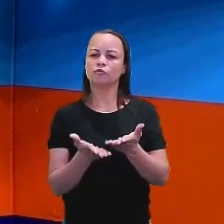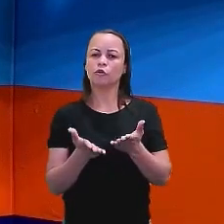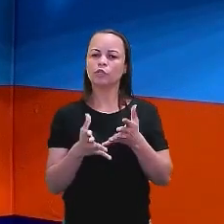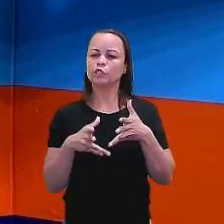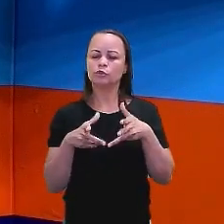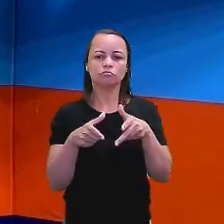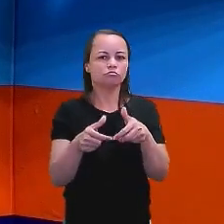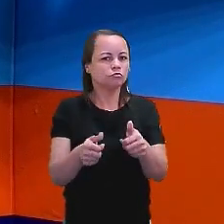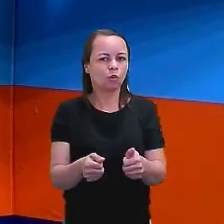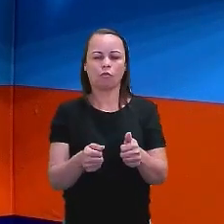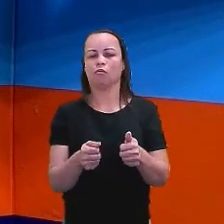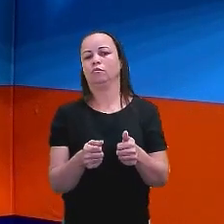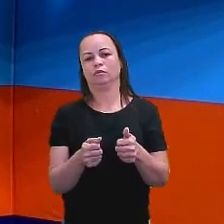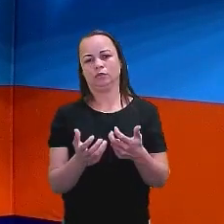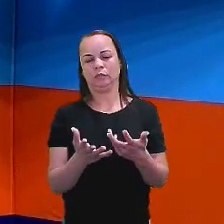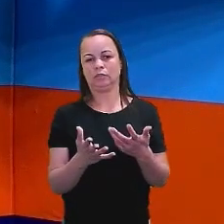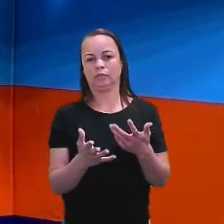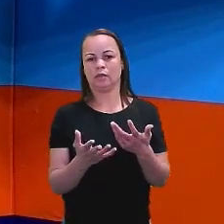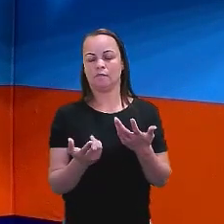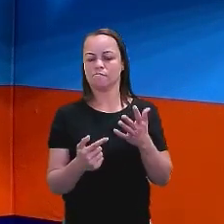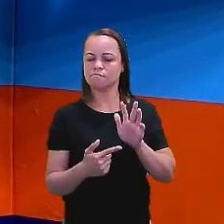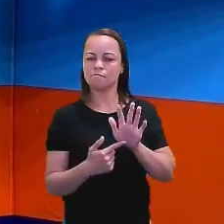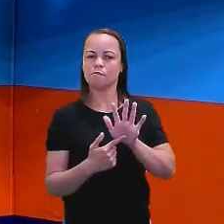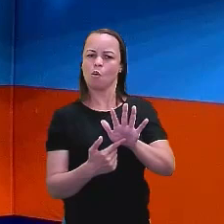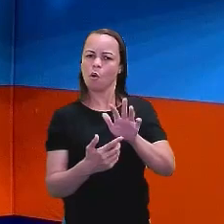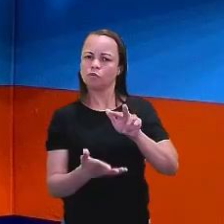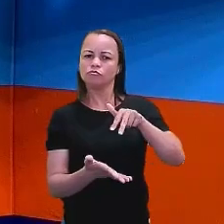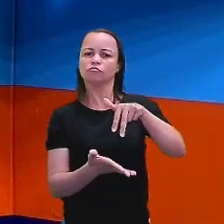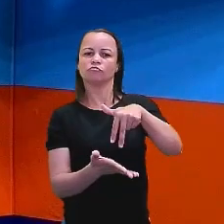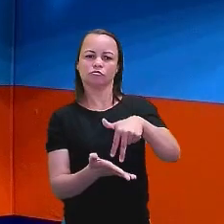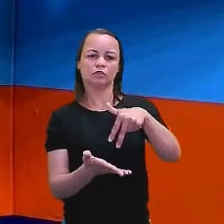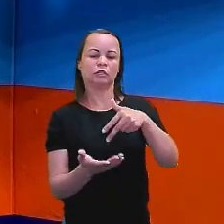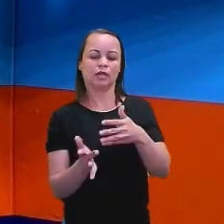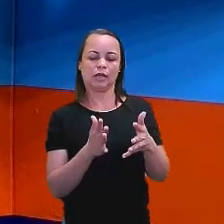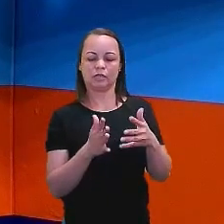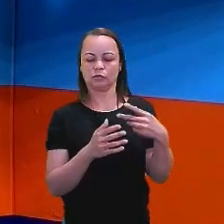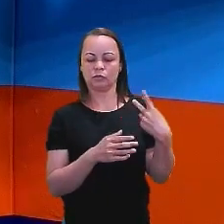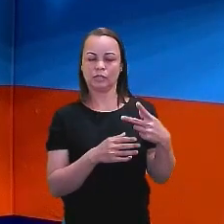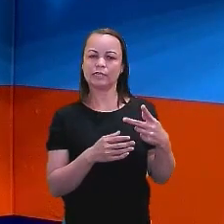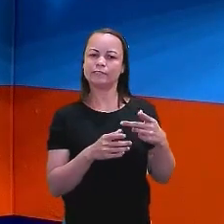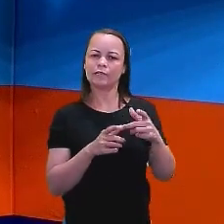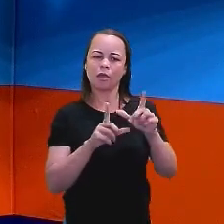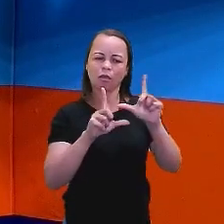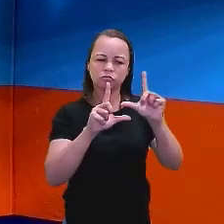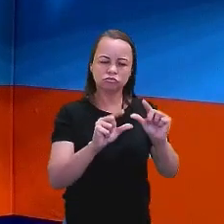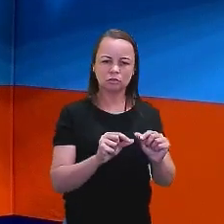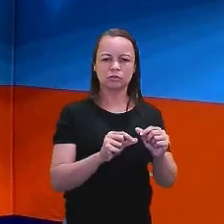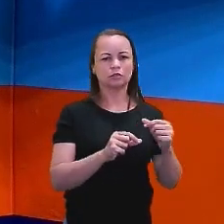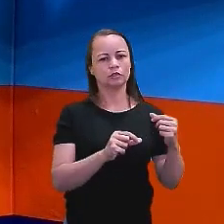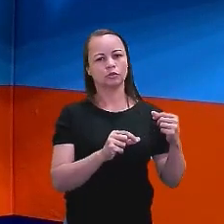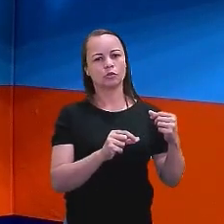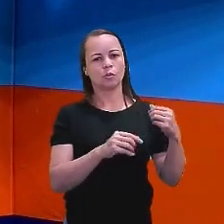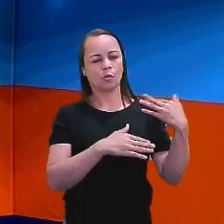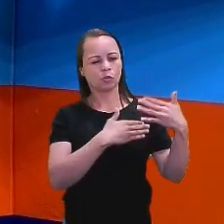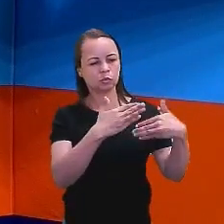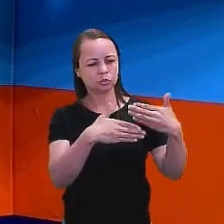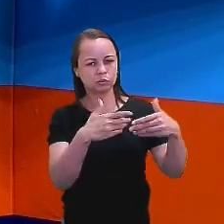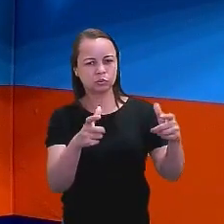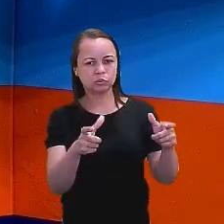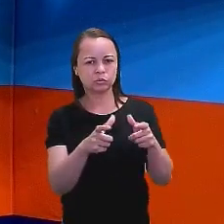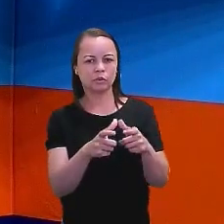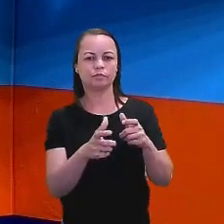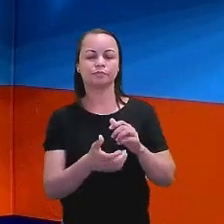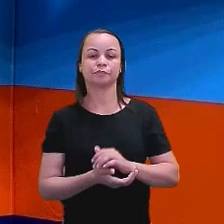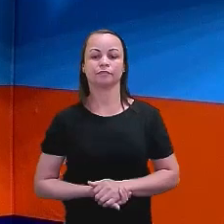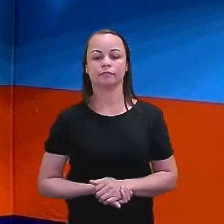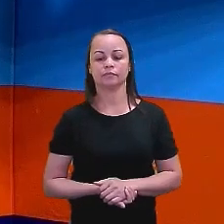forma, levado a ser extinto ao longo do tempo. E ele mostra